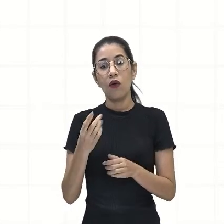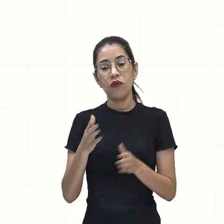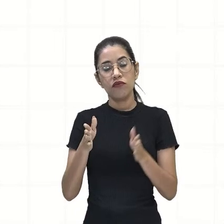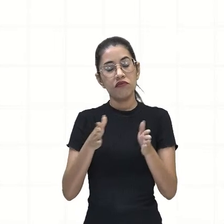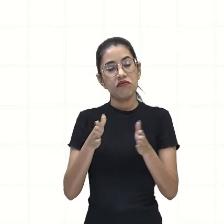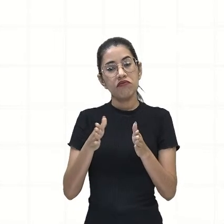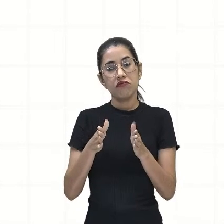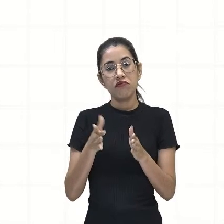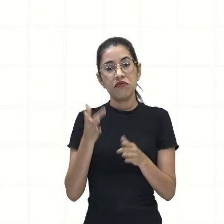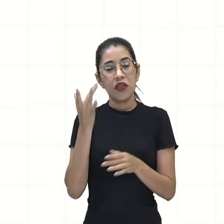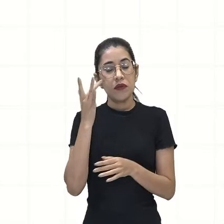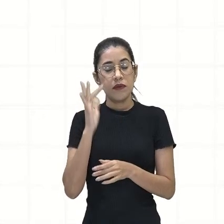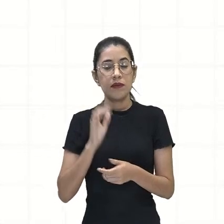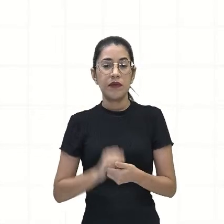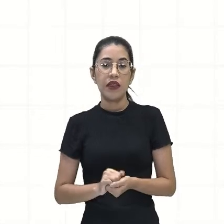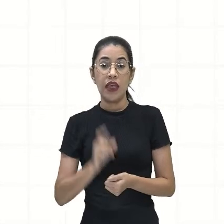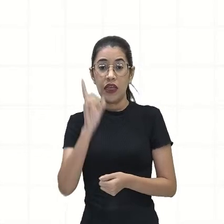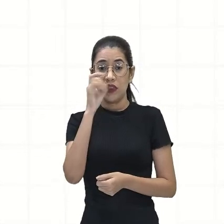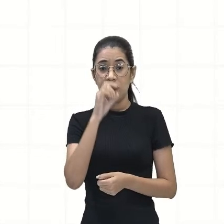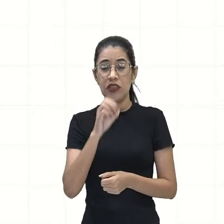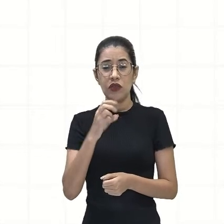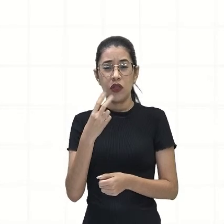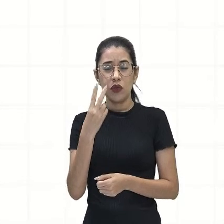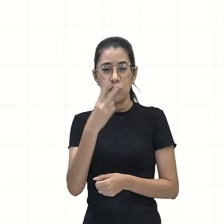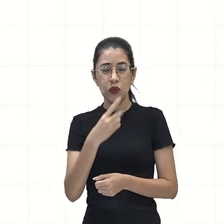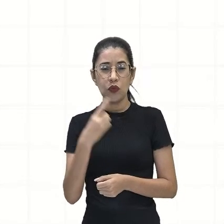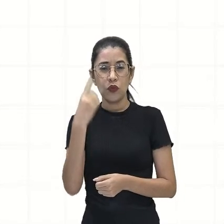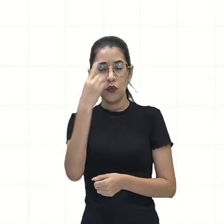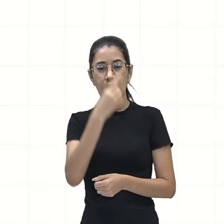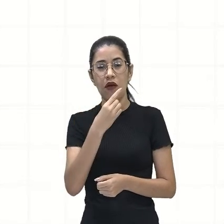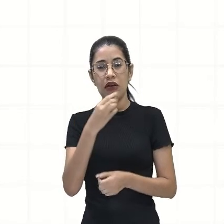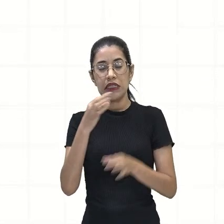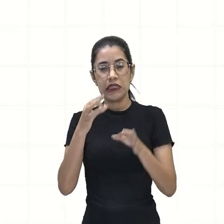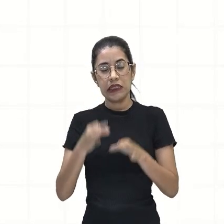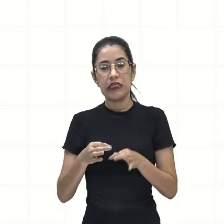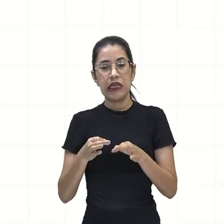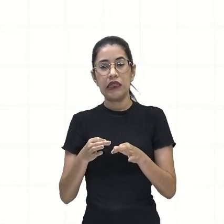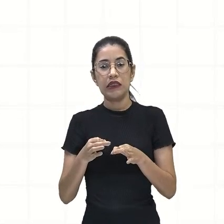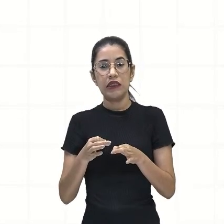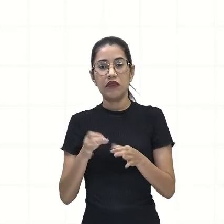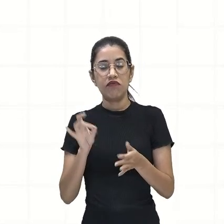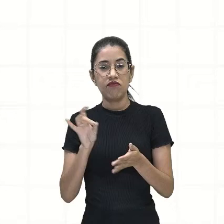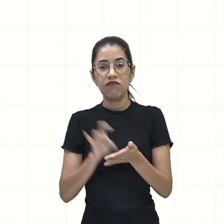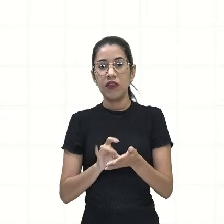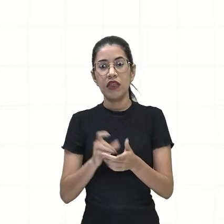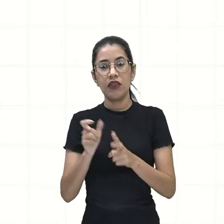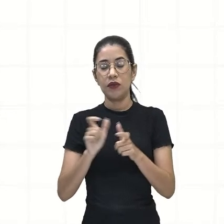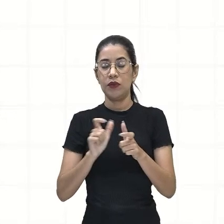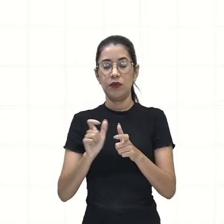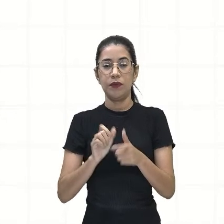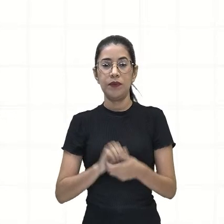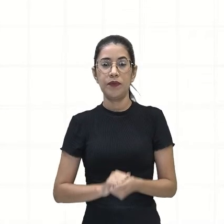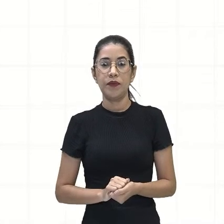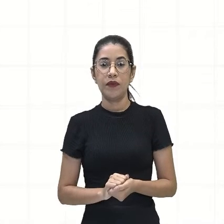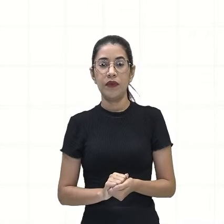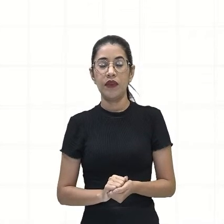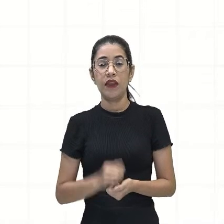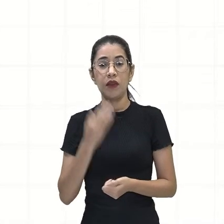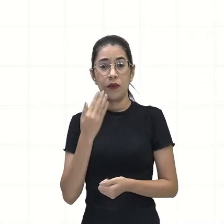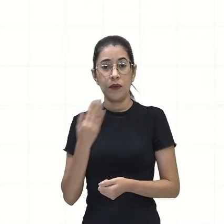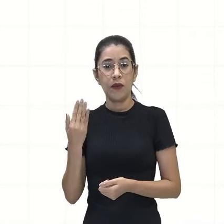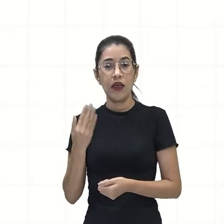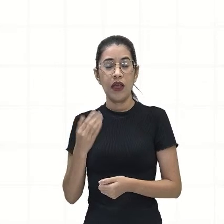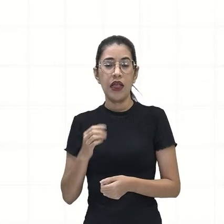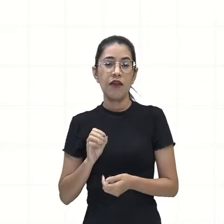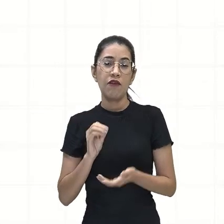muito difícil a pessoa jogar exatamente 1 hora de videogame. Beleza? Tudo bem? Então, aqui nesse gráfico ele nos deixa